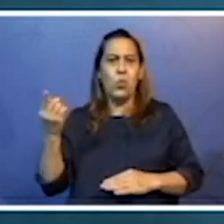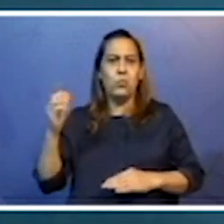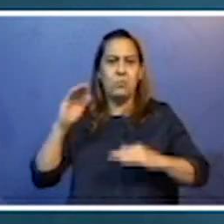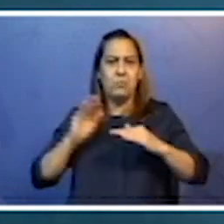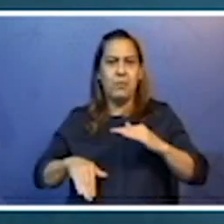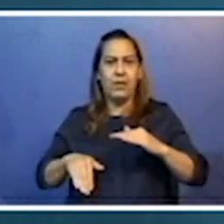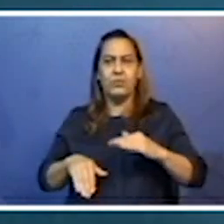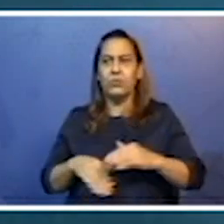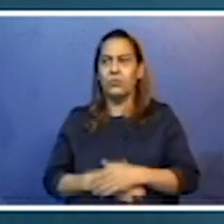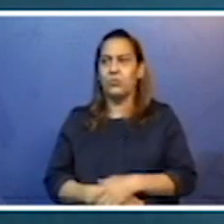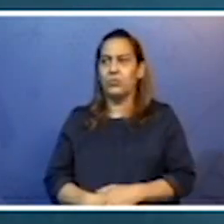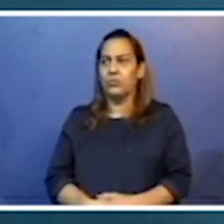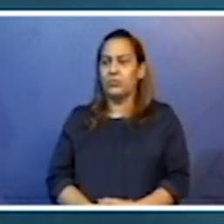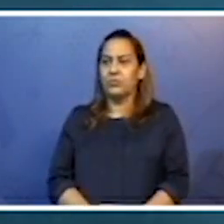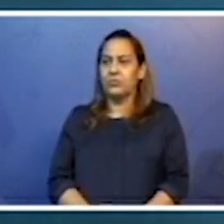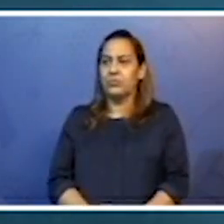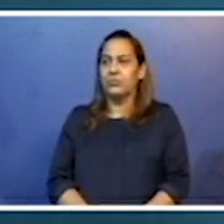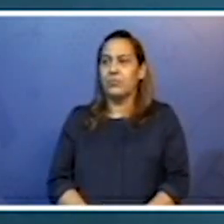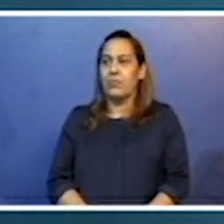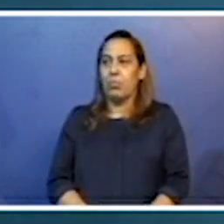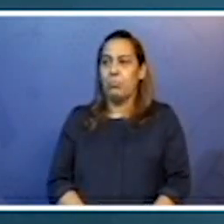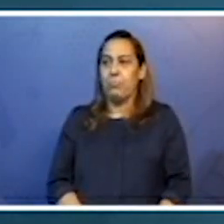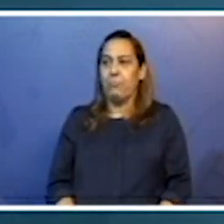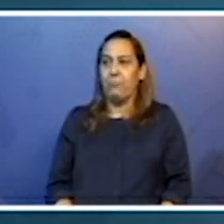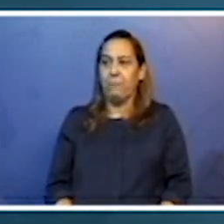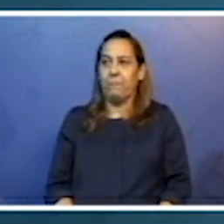até agora?